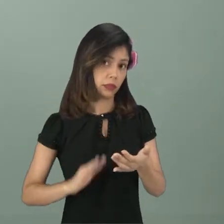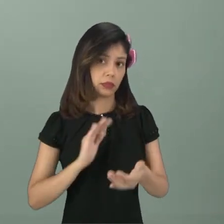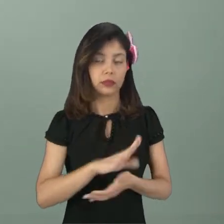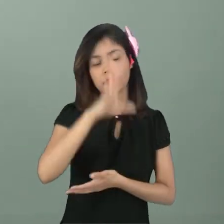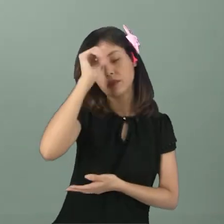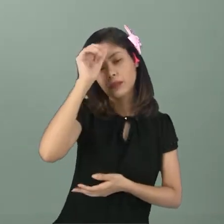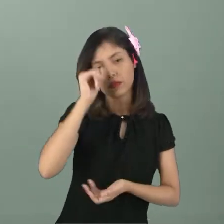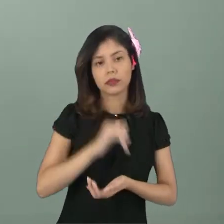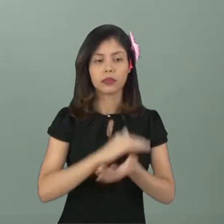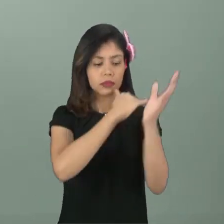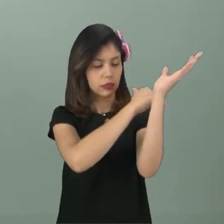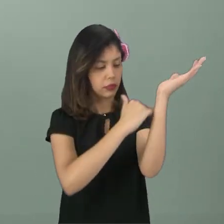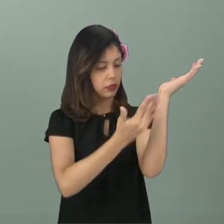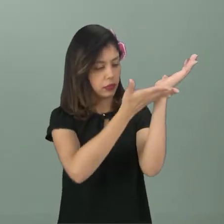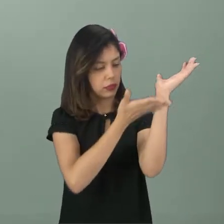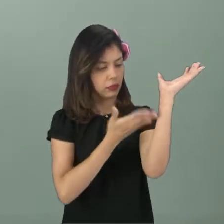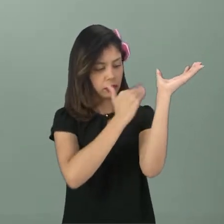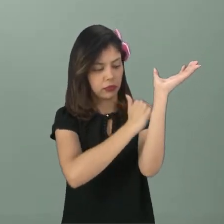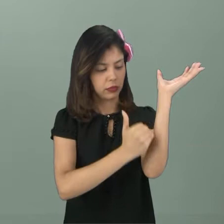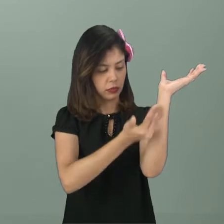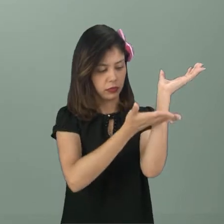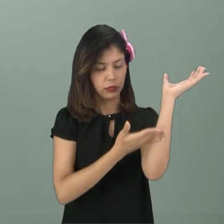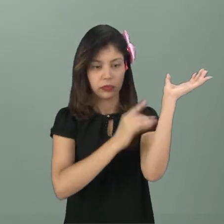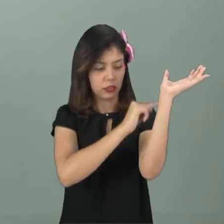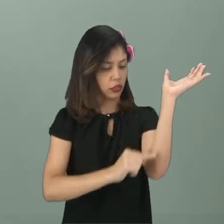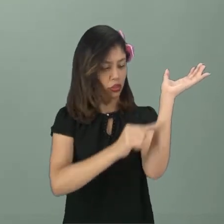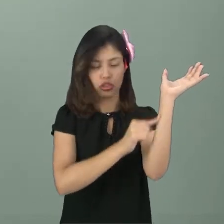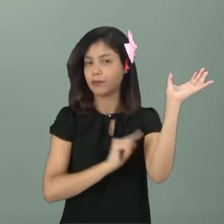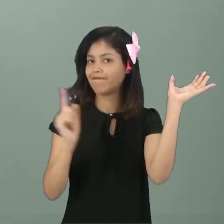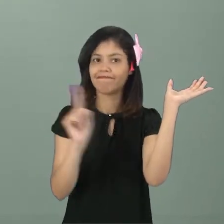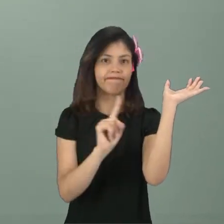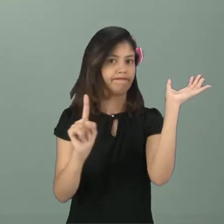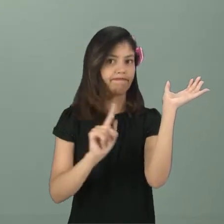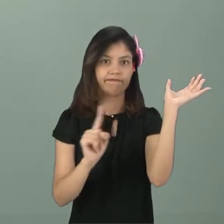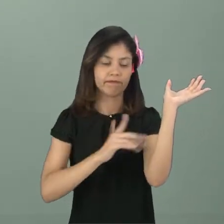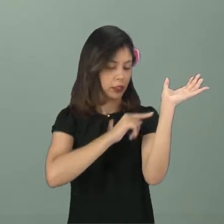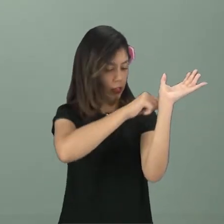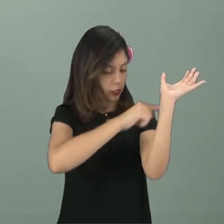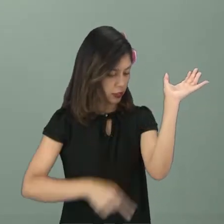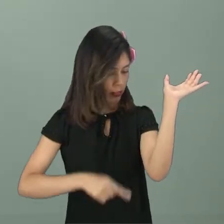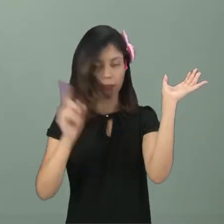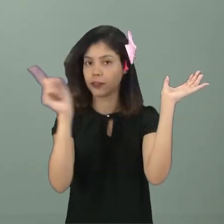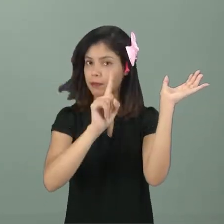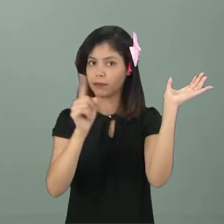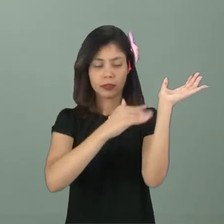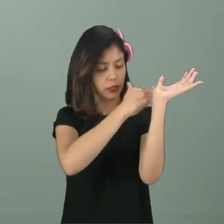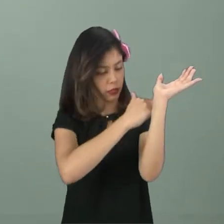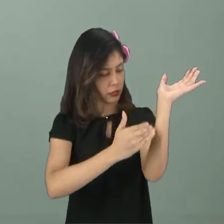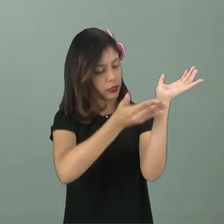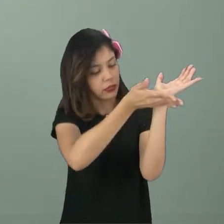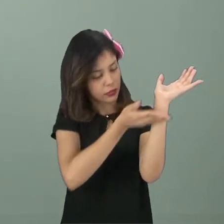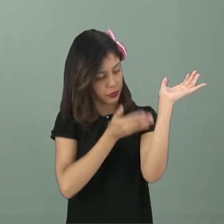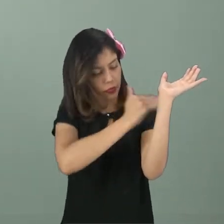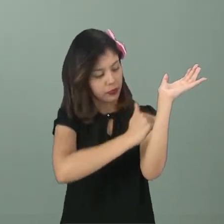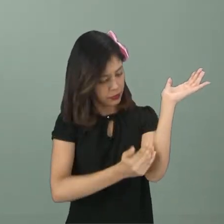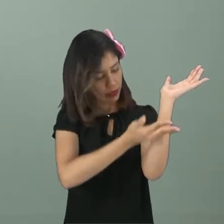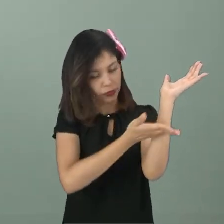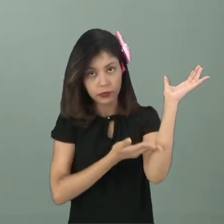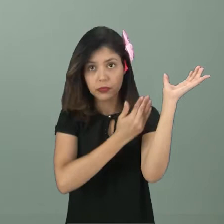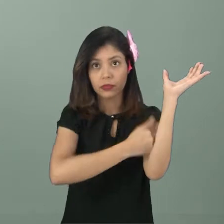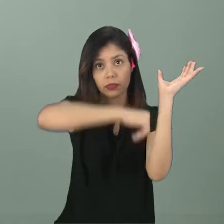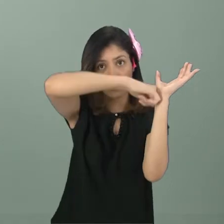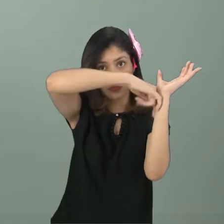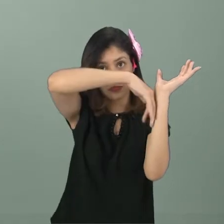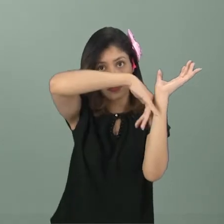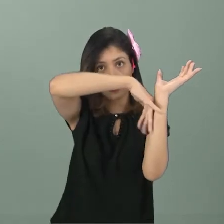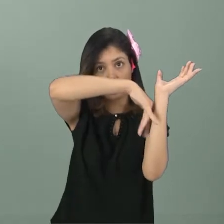foram aprendendo que se cortasse em forma de X não dava certo, se cortasse assim reto não dava certo. Eles foram testando